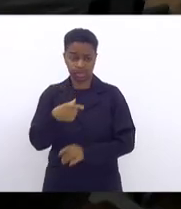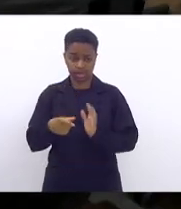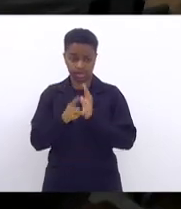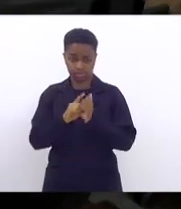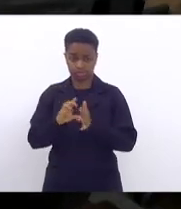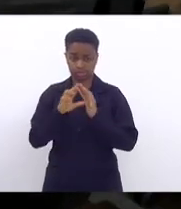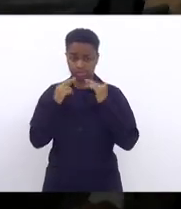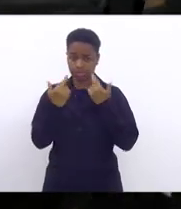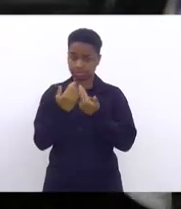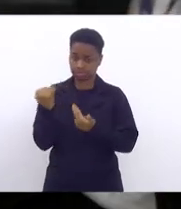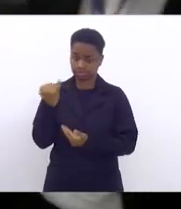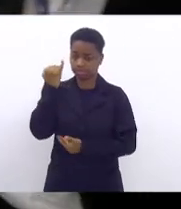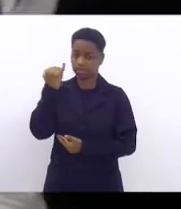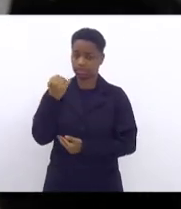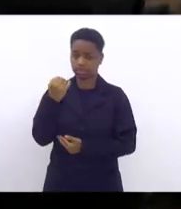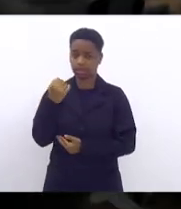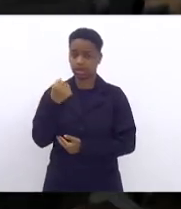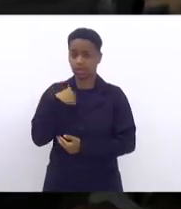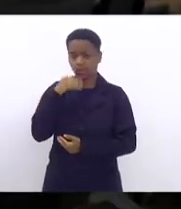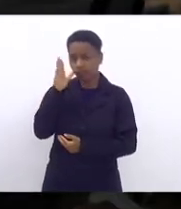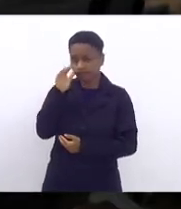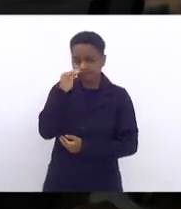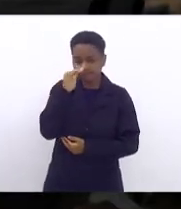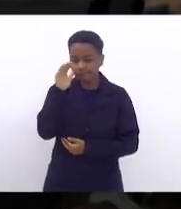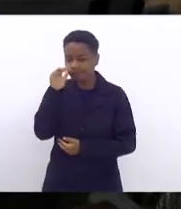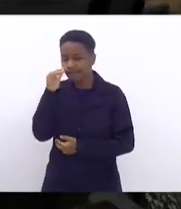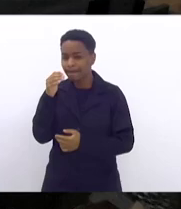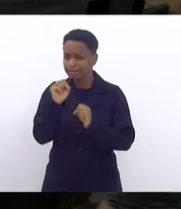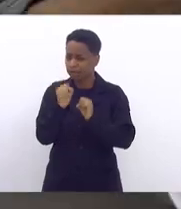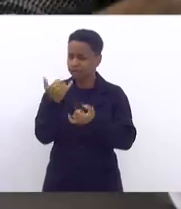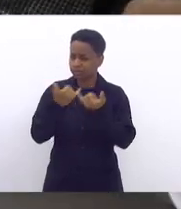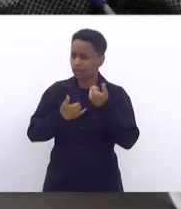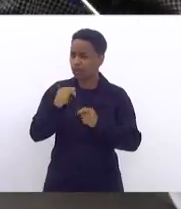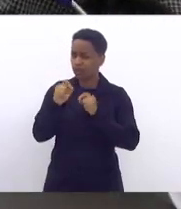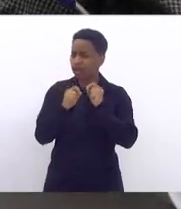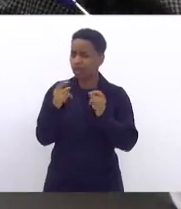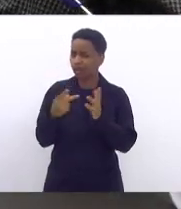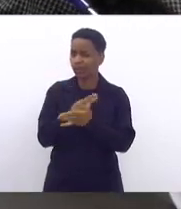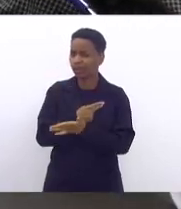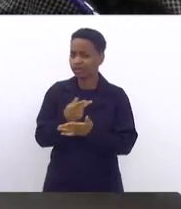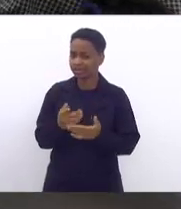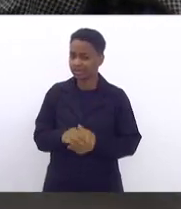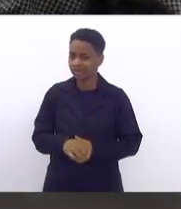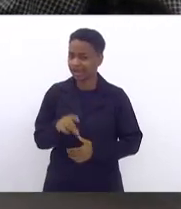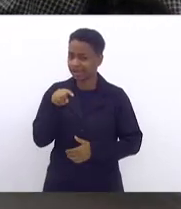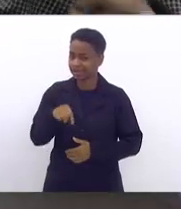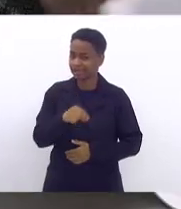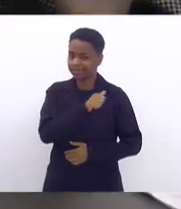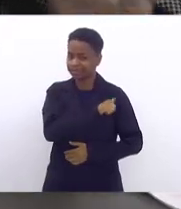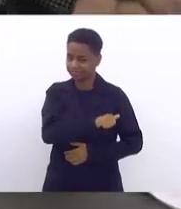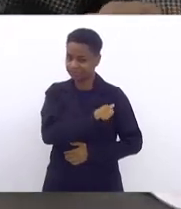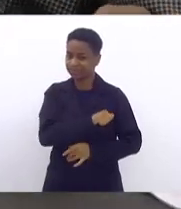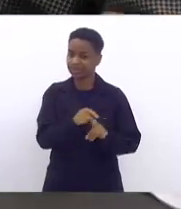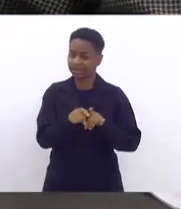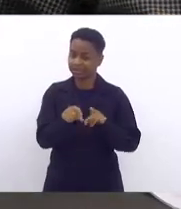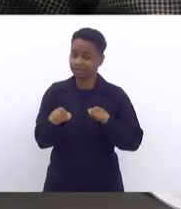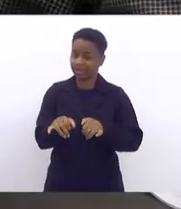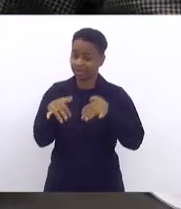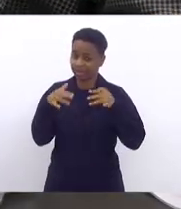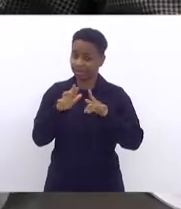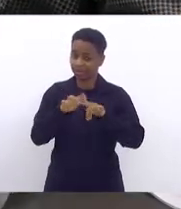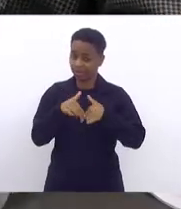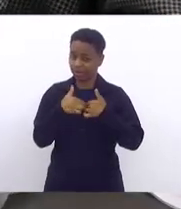da Casa, podiam saciar a nossa curiosidade e dizer o que é que avançou aqui no Estado do Rio, na Assembleia, as